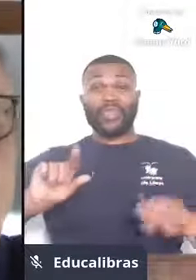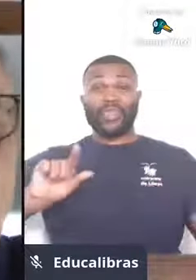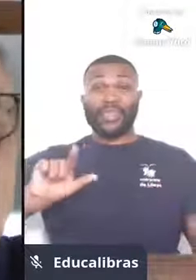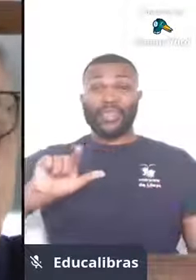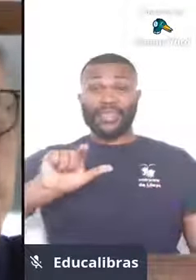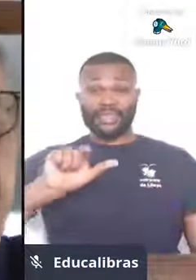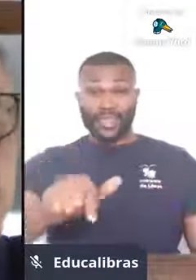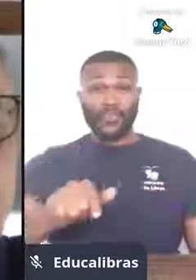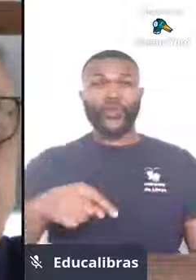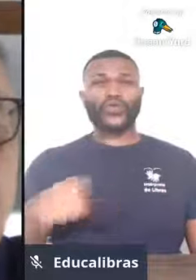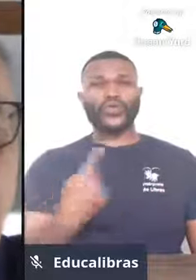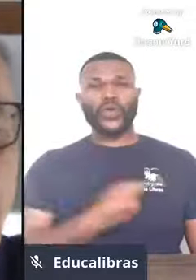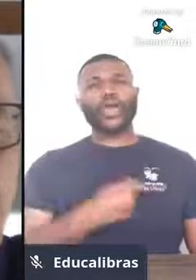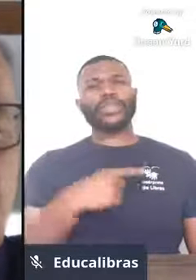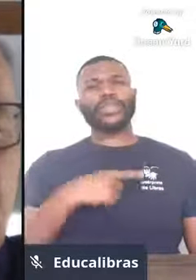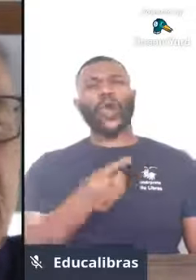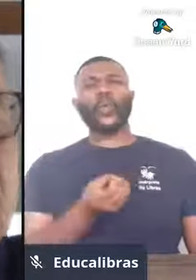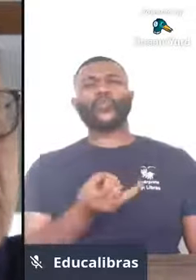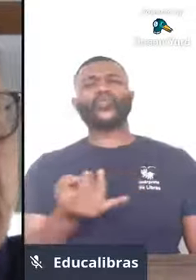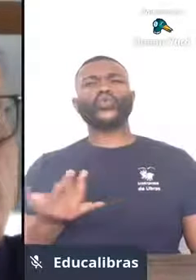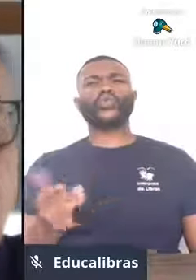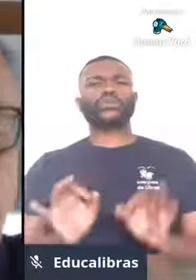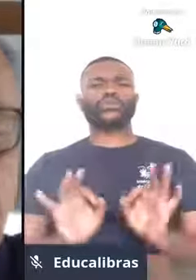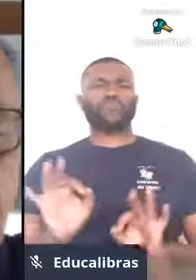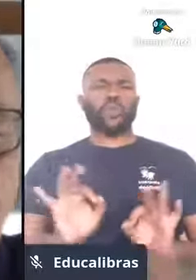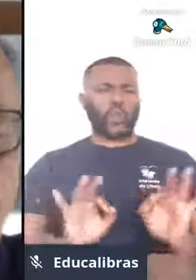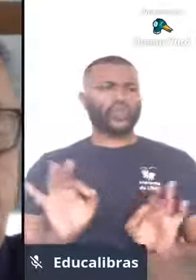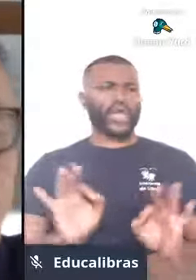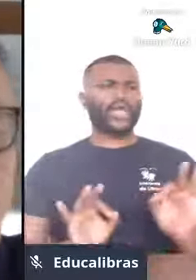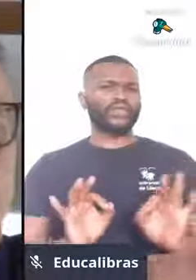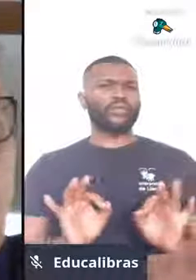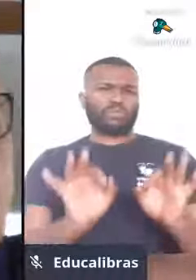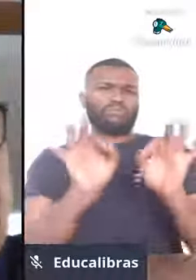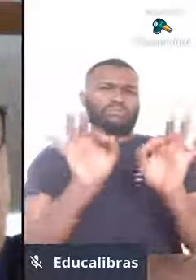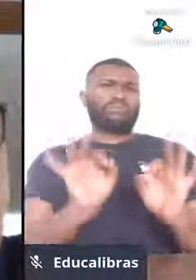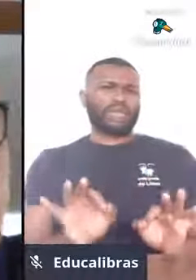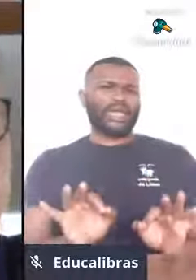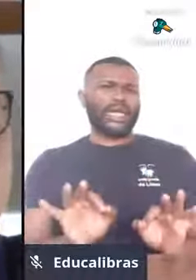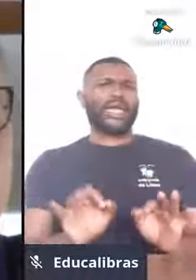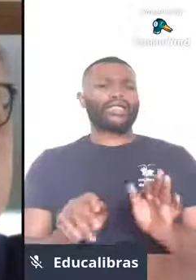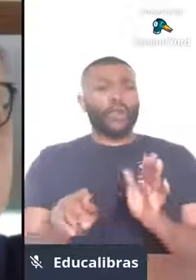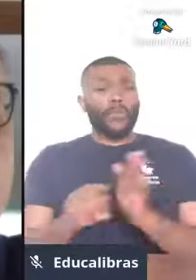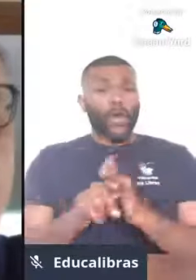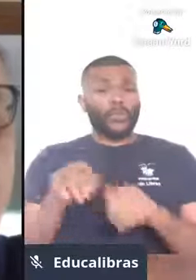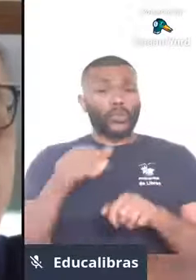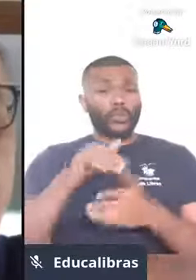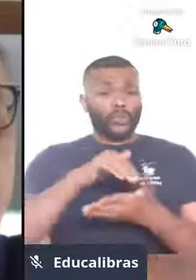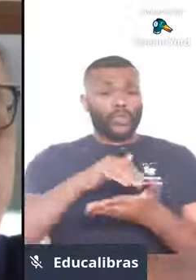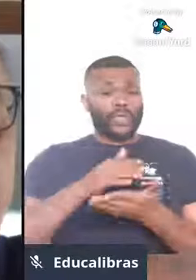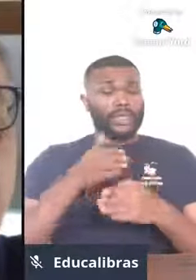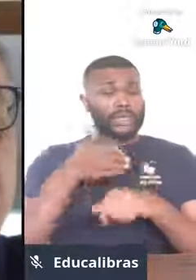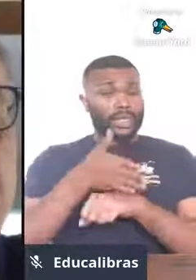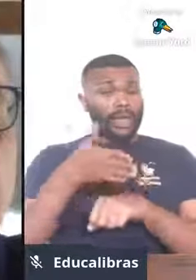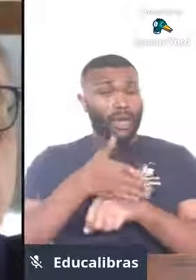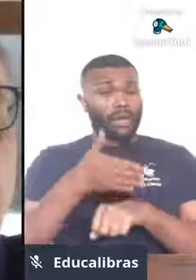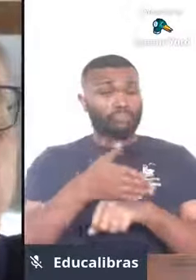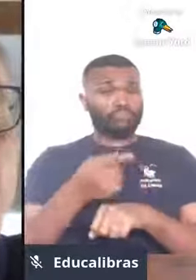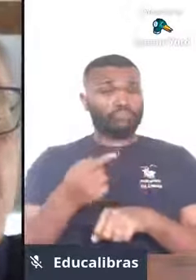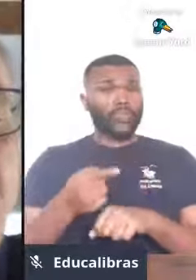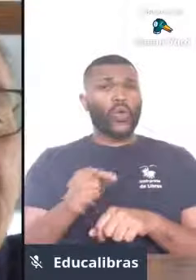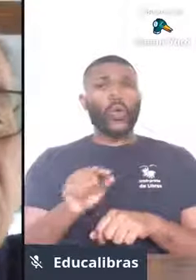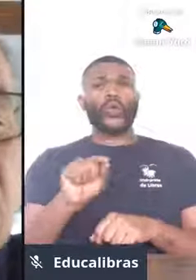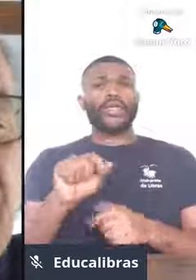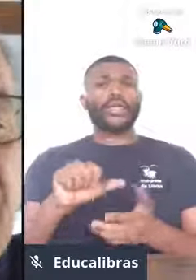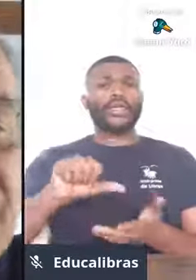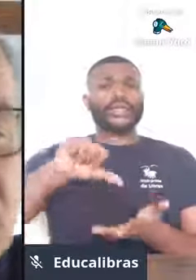alguns projetos que deram certo, né? Um projeto do próprio Serra, que foi aquele Centro de Apoio ao